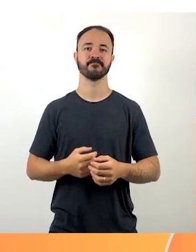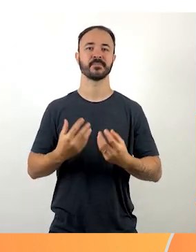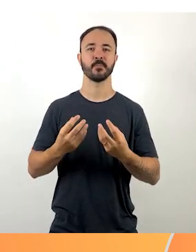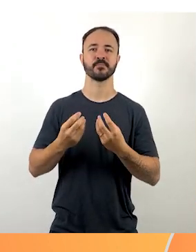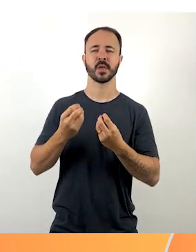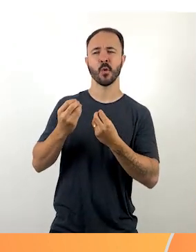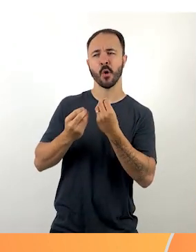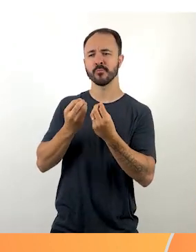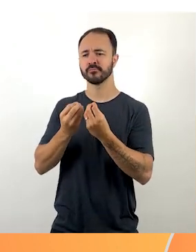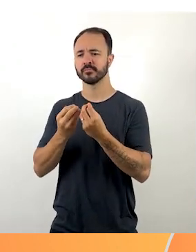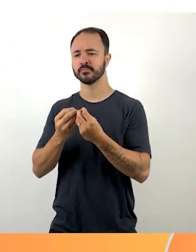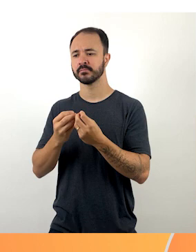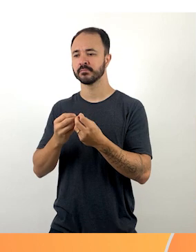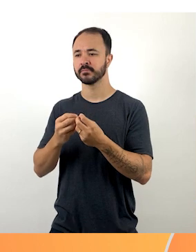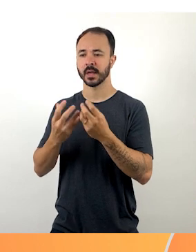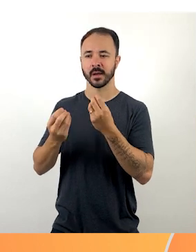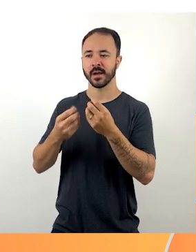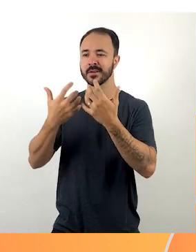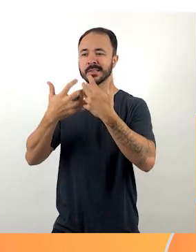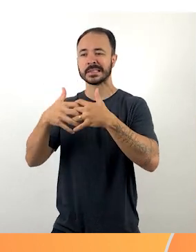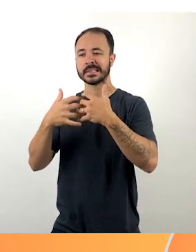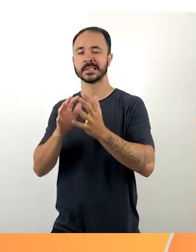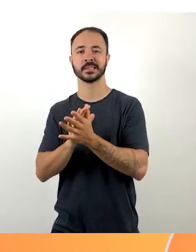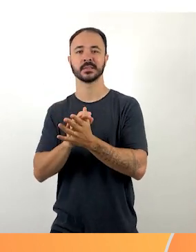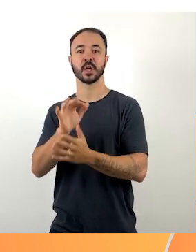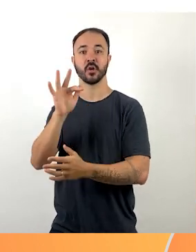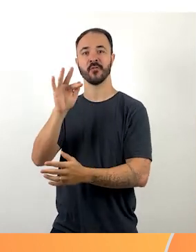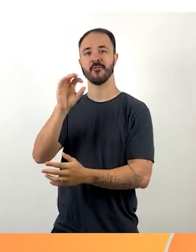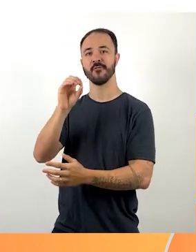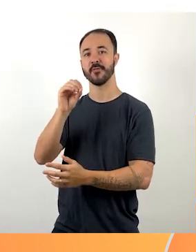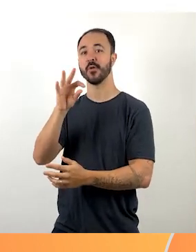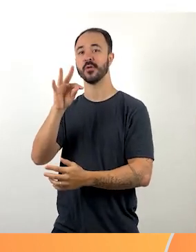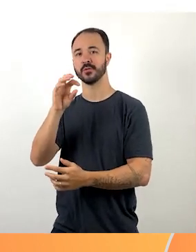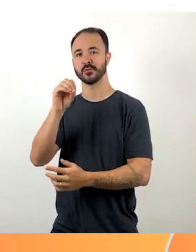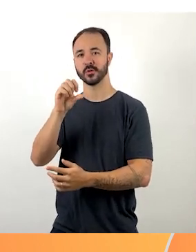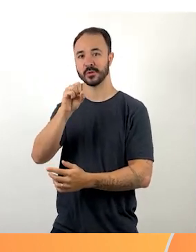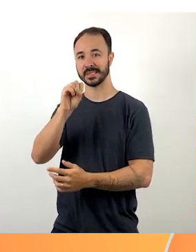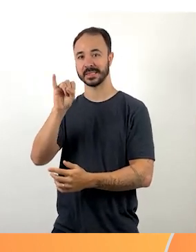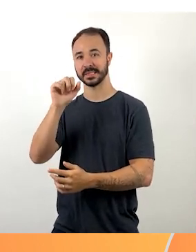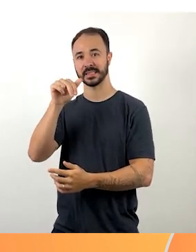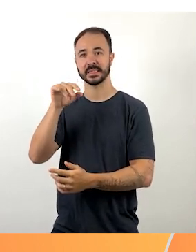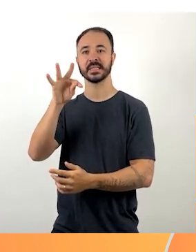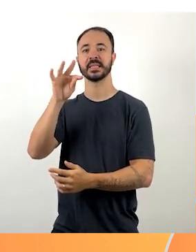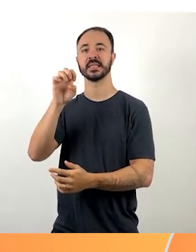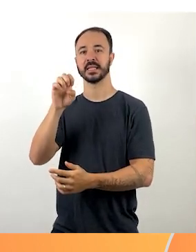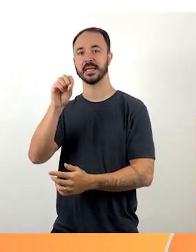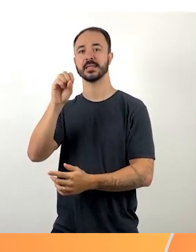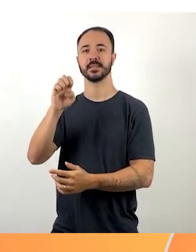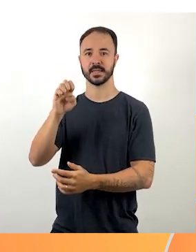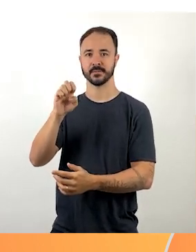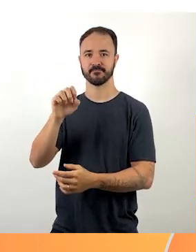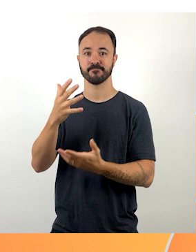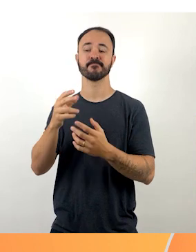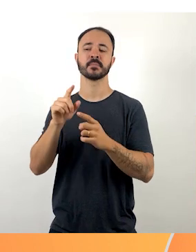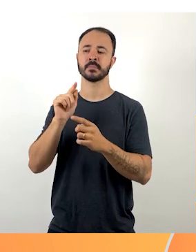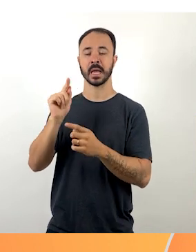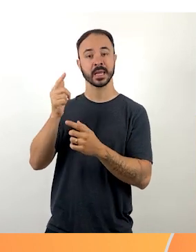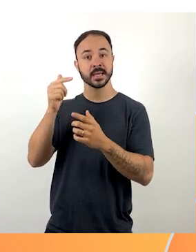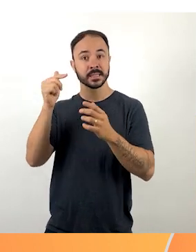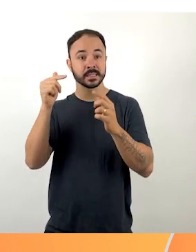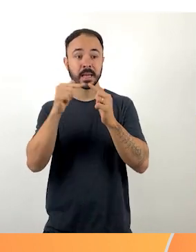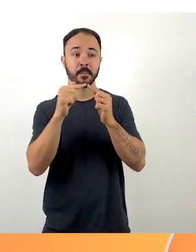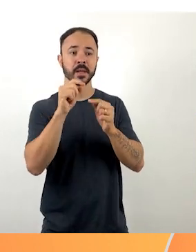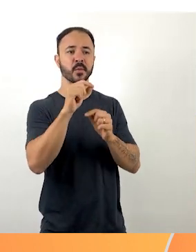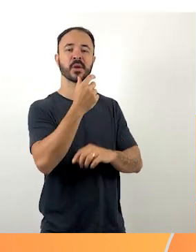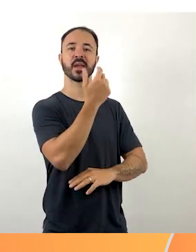Como que se dá o processo de fotossíntese? A fotossíntese é um processo realizado por plantas, ou seja, por organismos